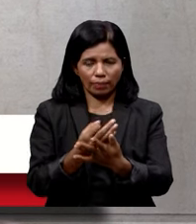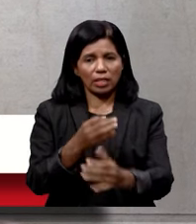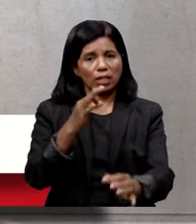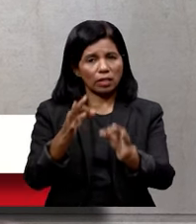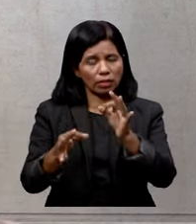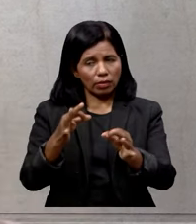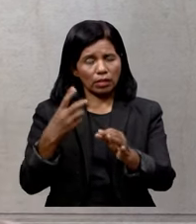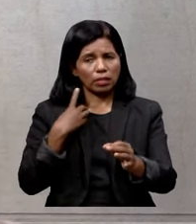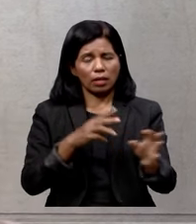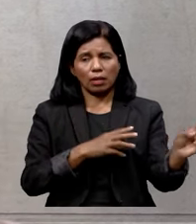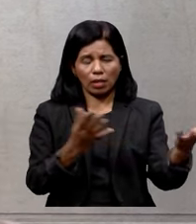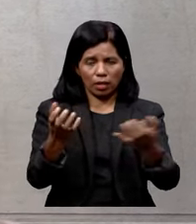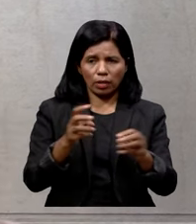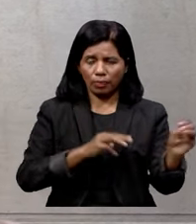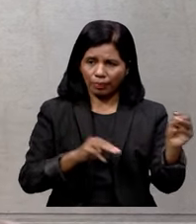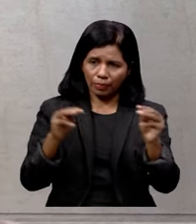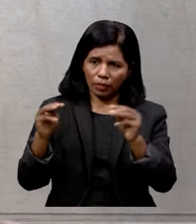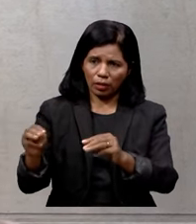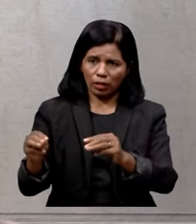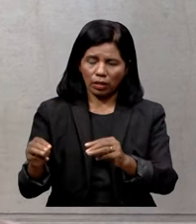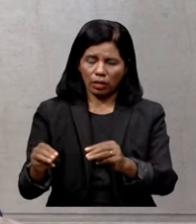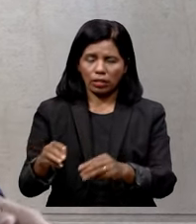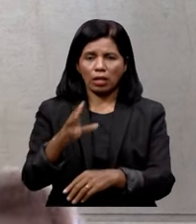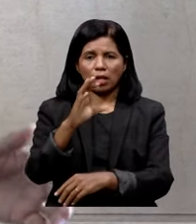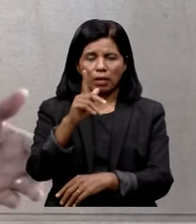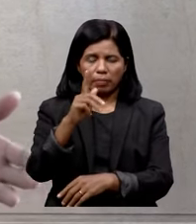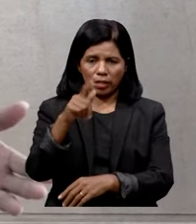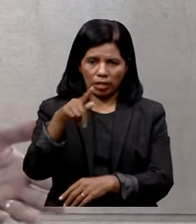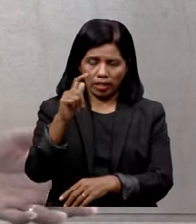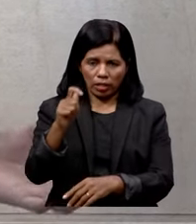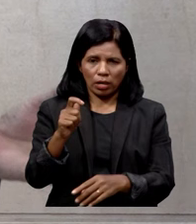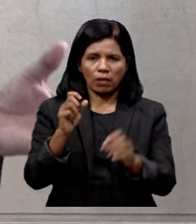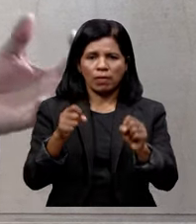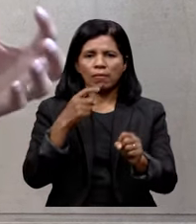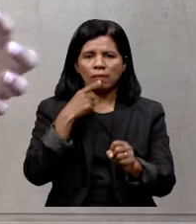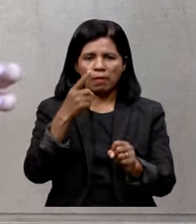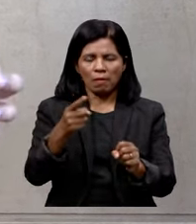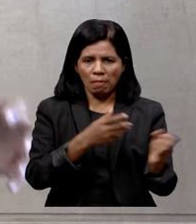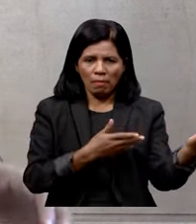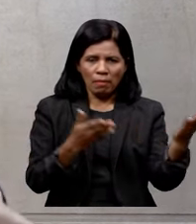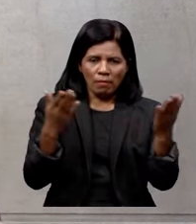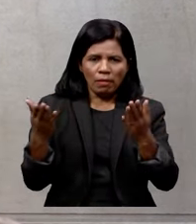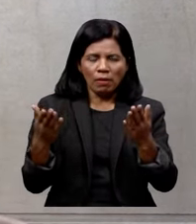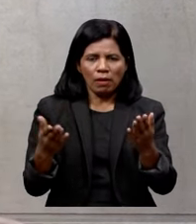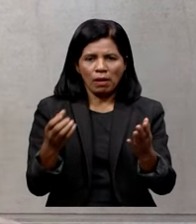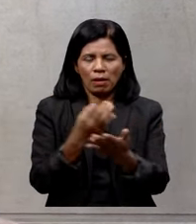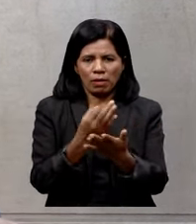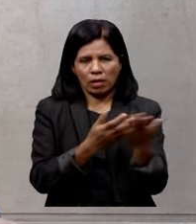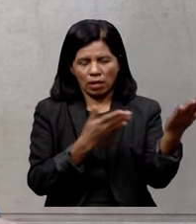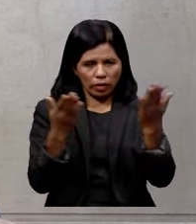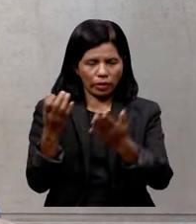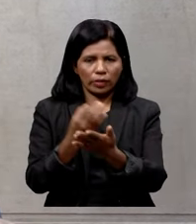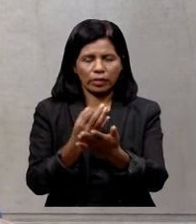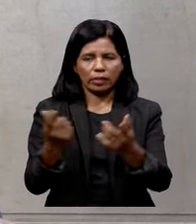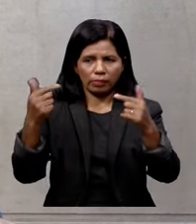hakarak muda tia itania risk appetite ho di considera dada tia osam balun mai investe